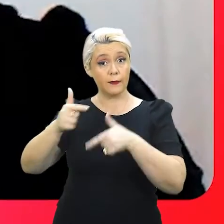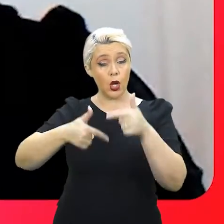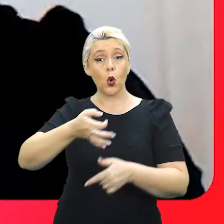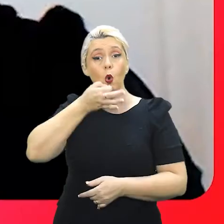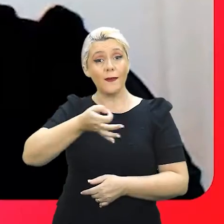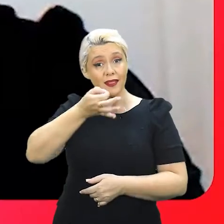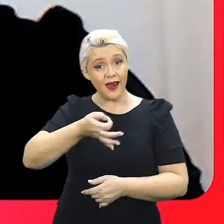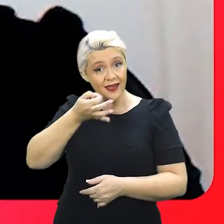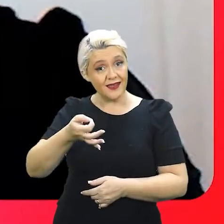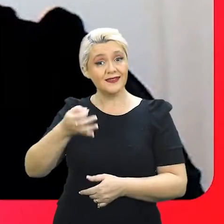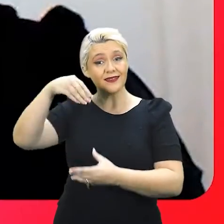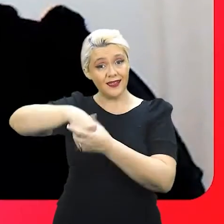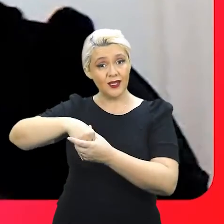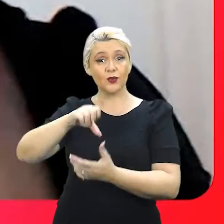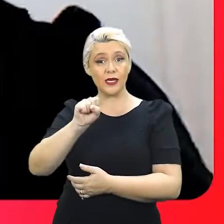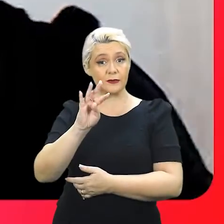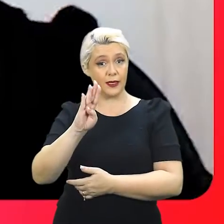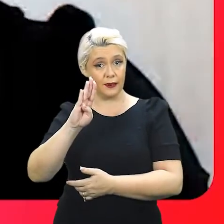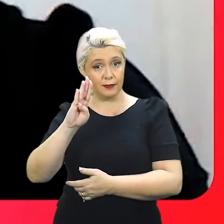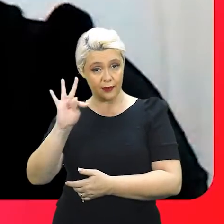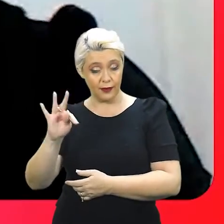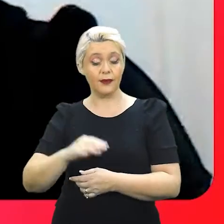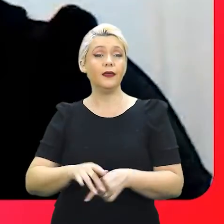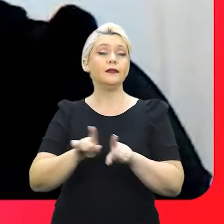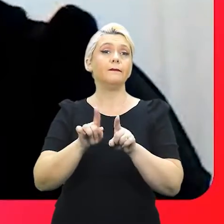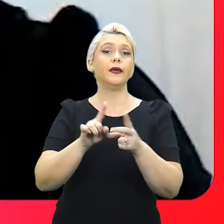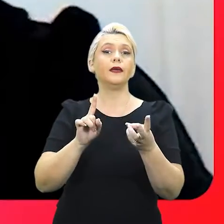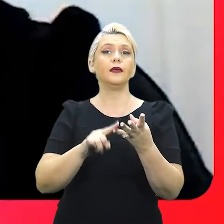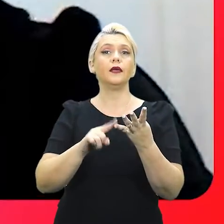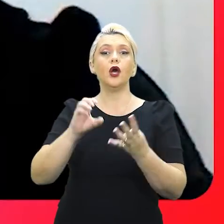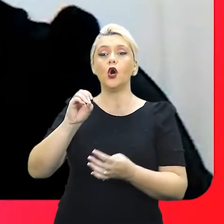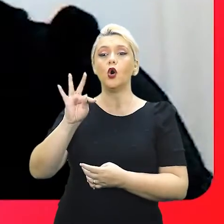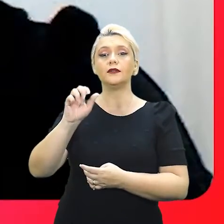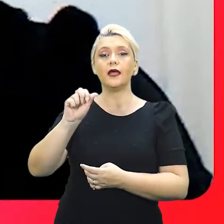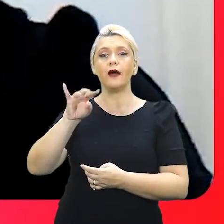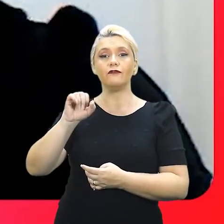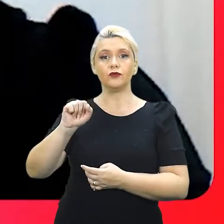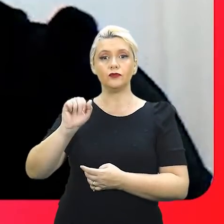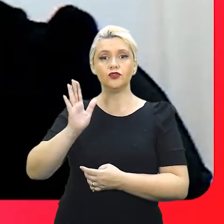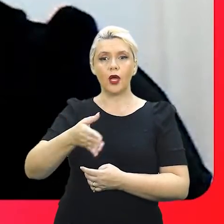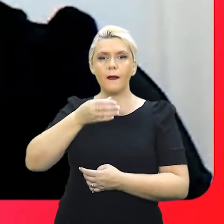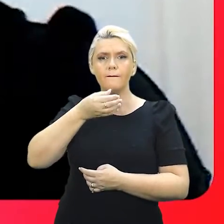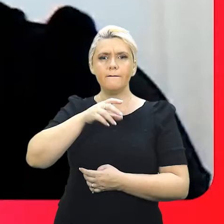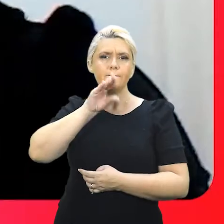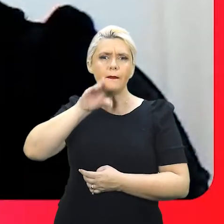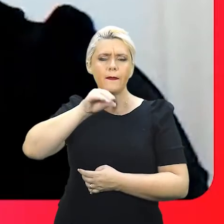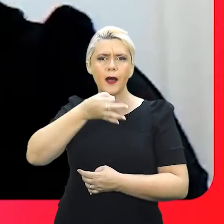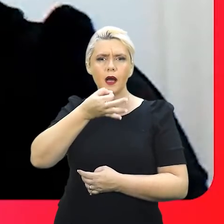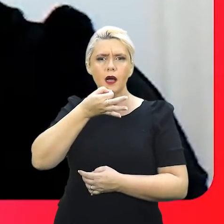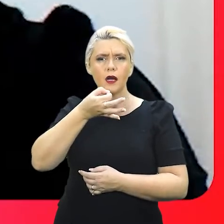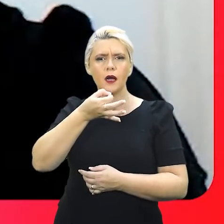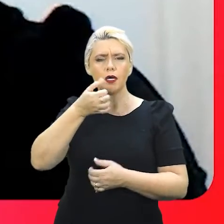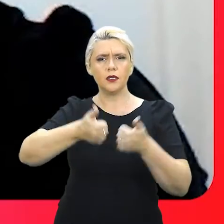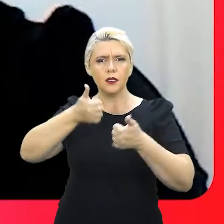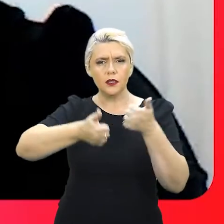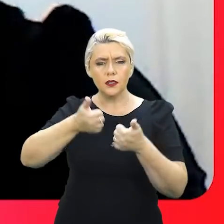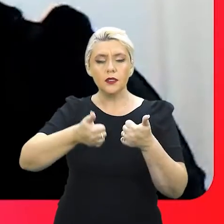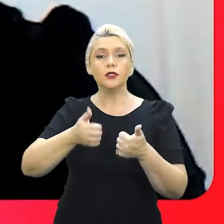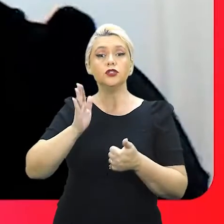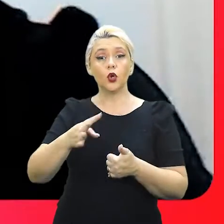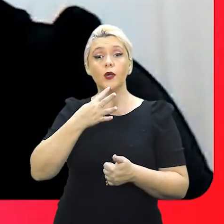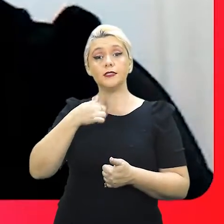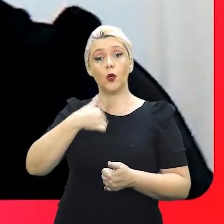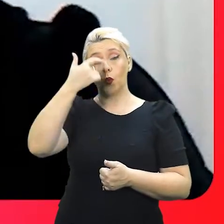nosso também no SBT, Uhum, o Otávio Pimentel, narrador que chegou a me conhecer em